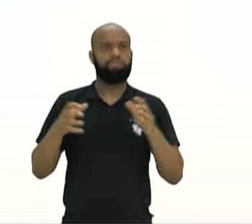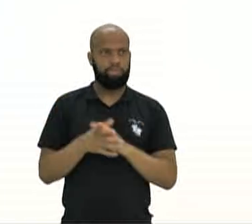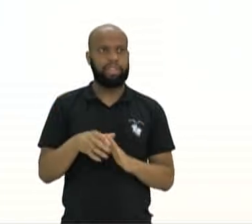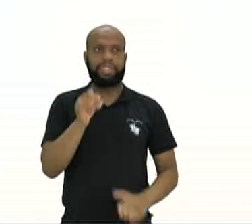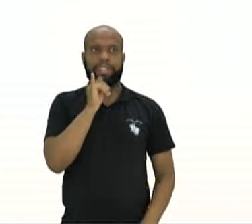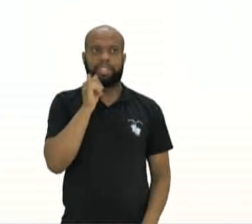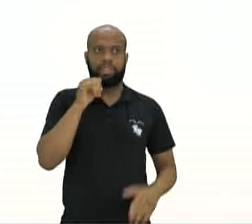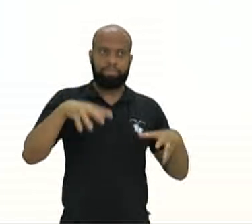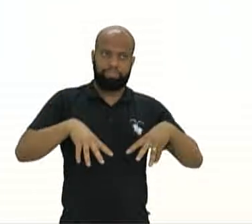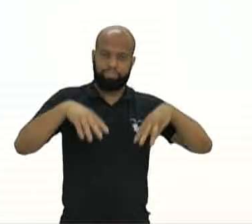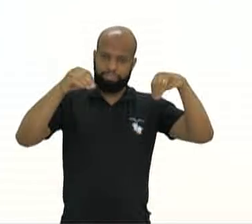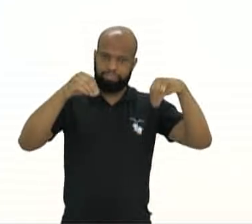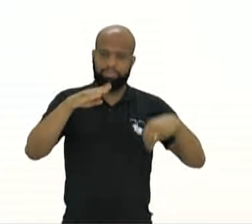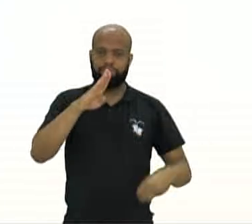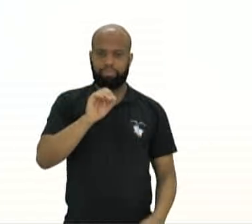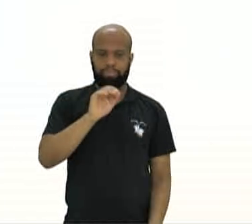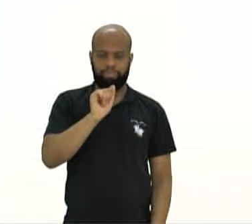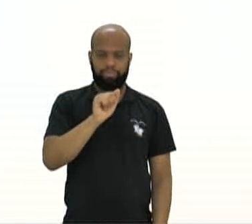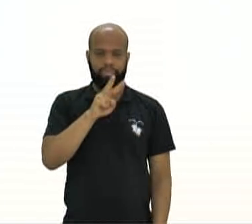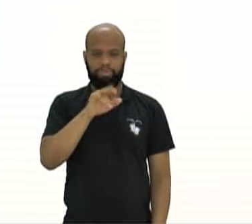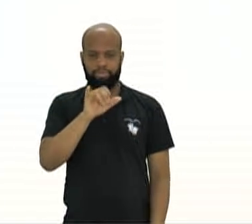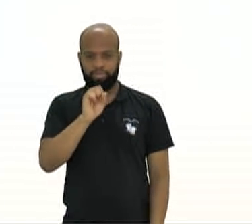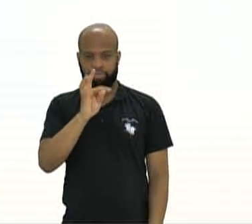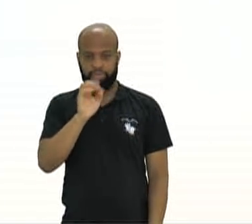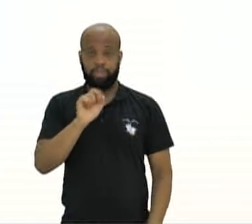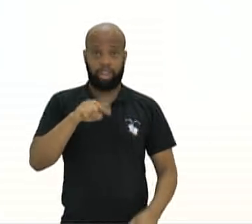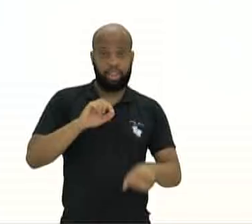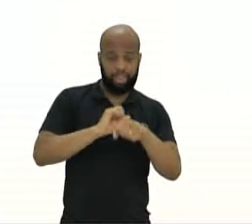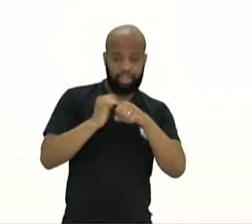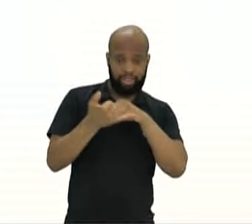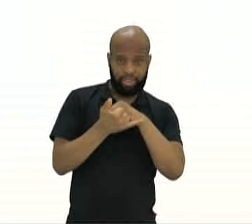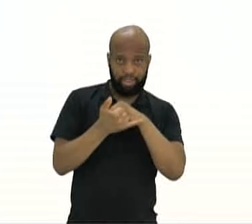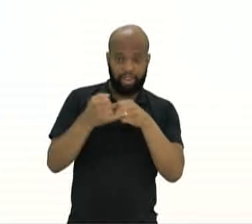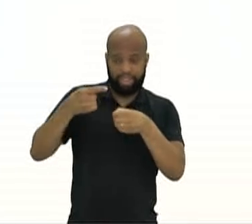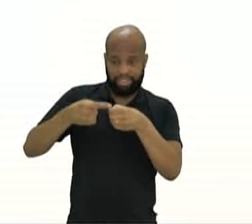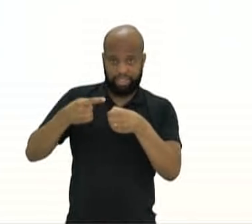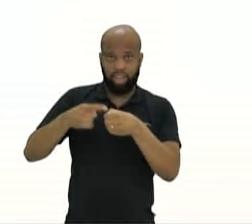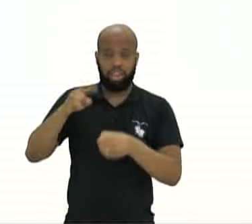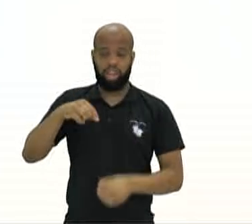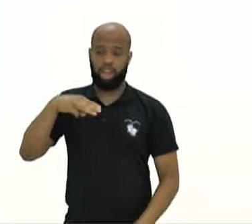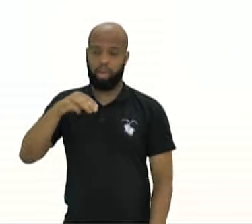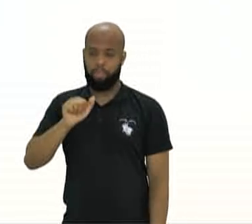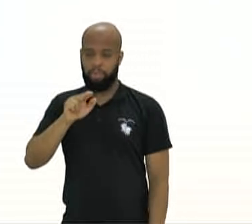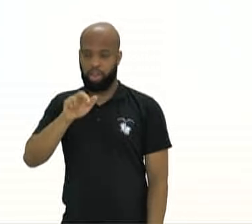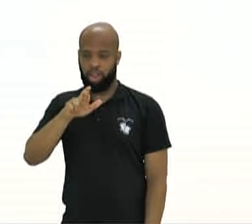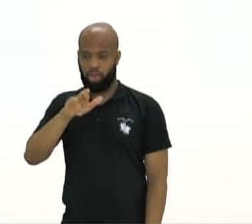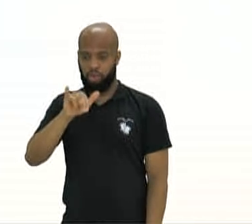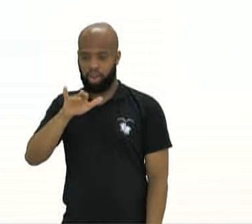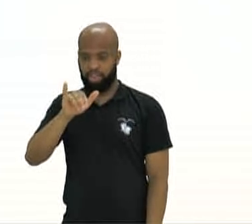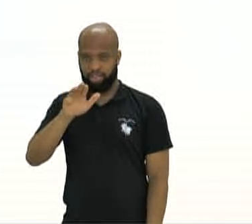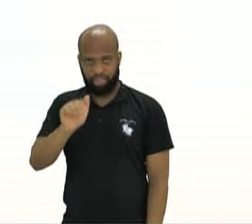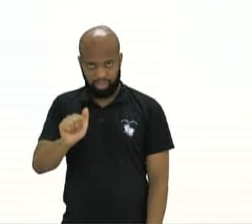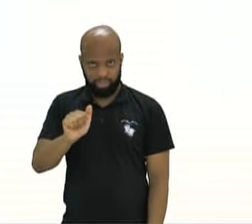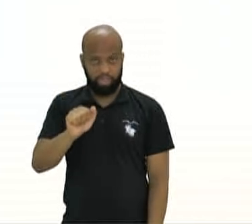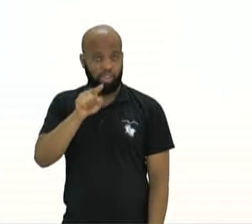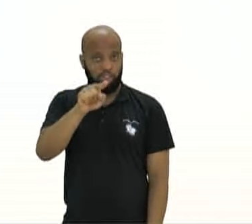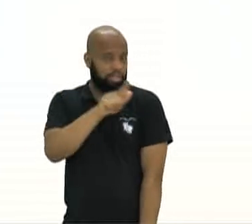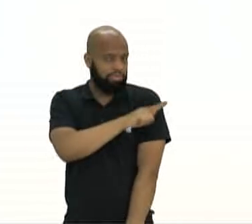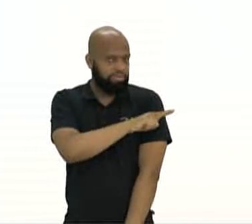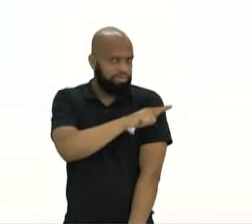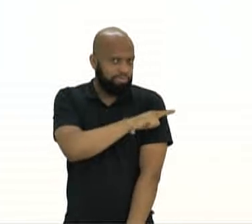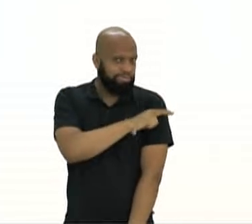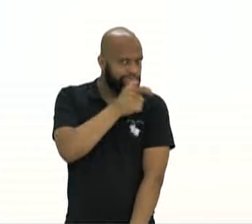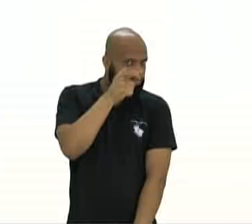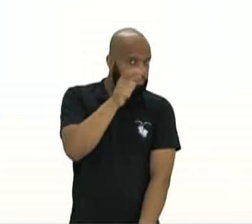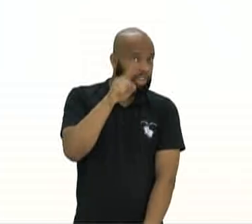Exemplo, Palácio da Boa Vista, também localizado na ilha da cidade de Maurícia. Então, Maurícia, galerinha do 7º ano, é